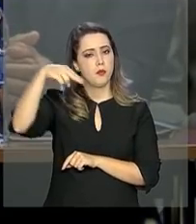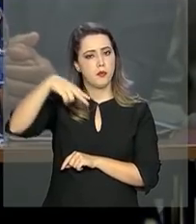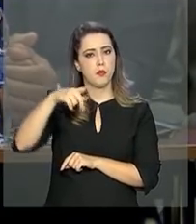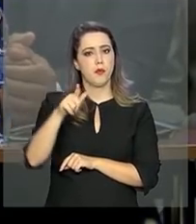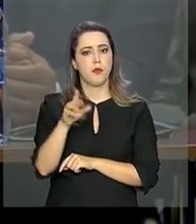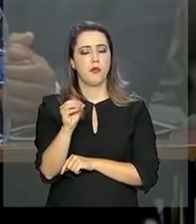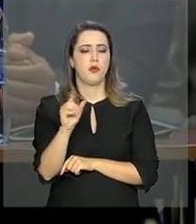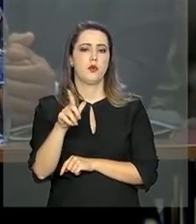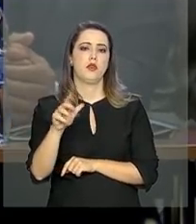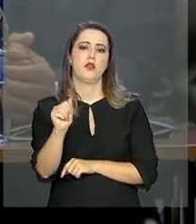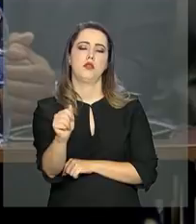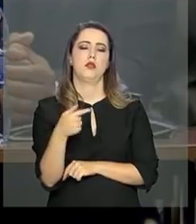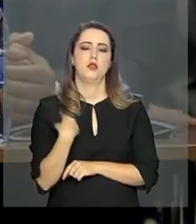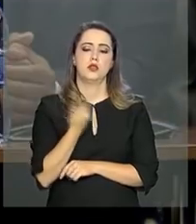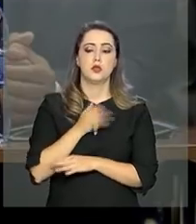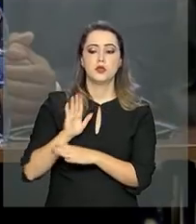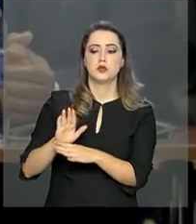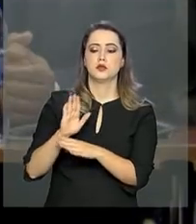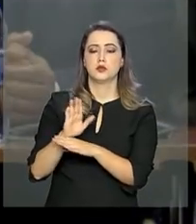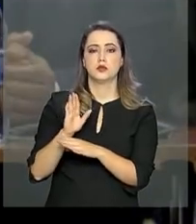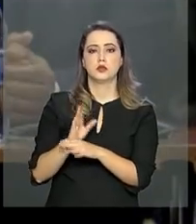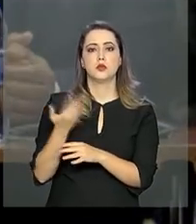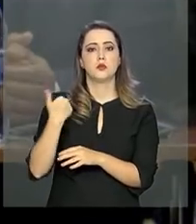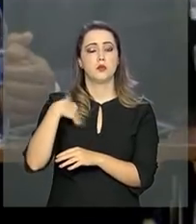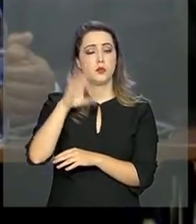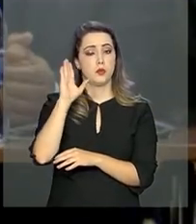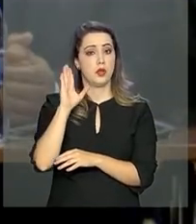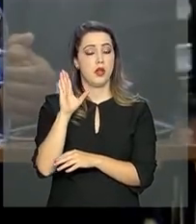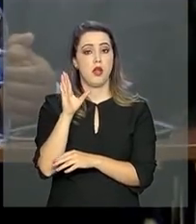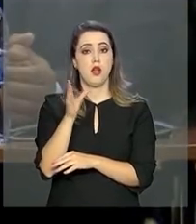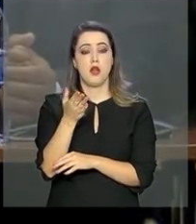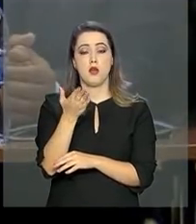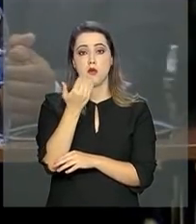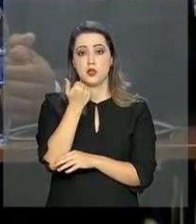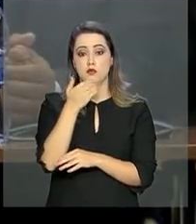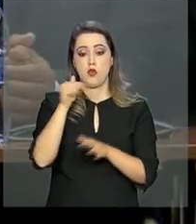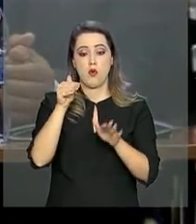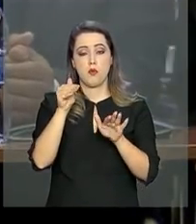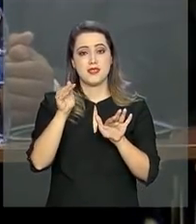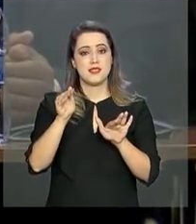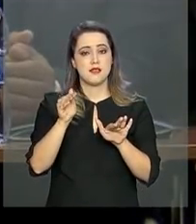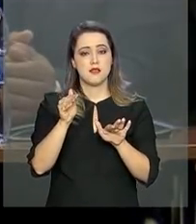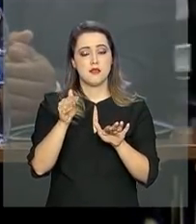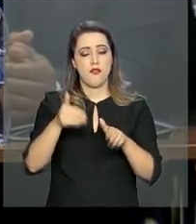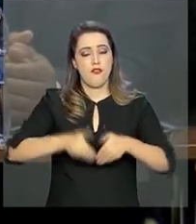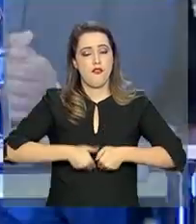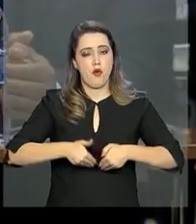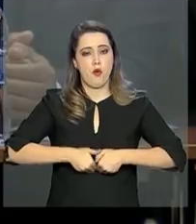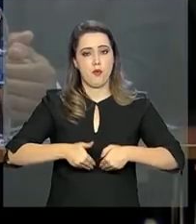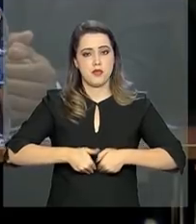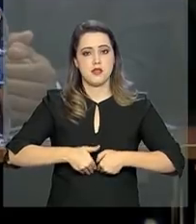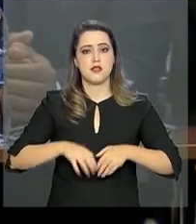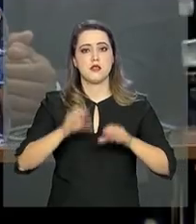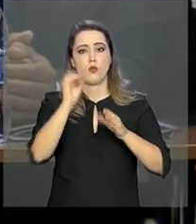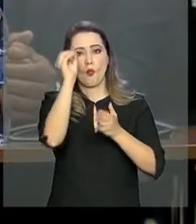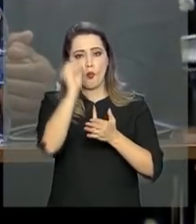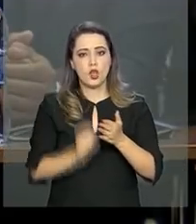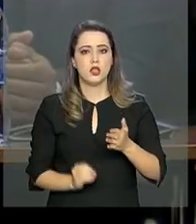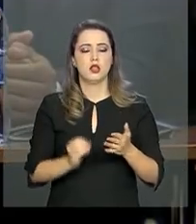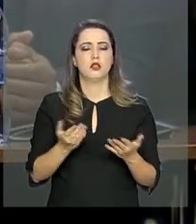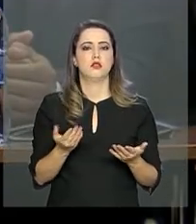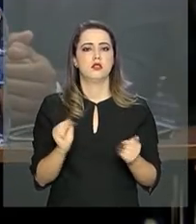lançamento do desafio fome zero no timor leste um tempo em que lançamos a campanha